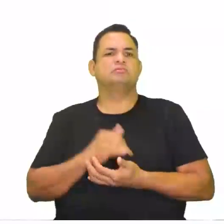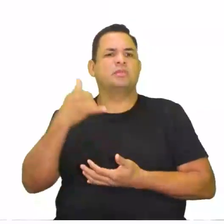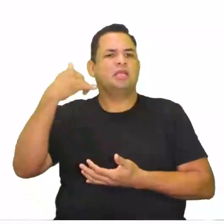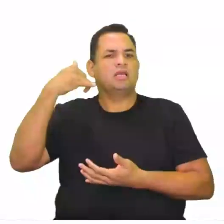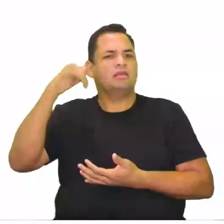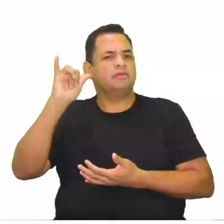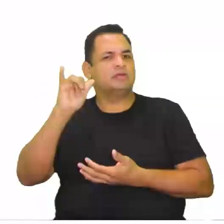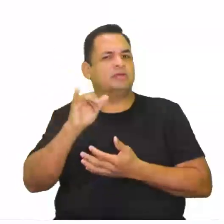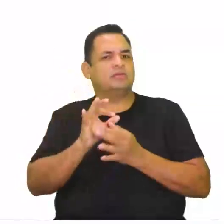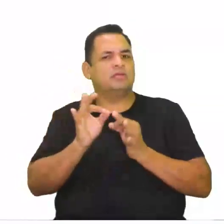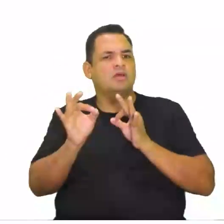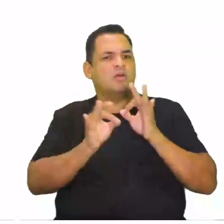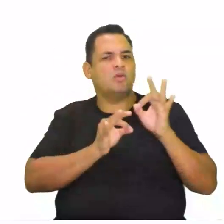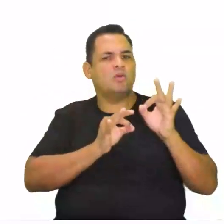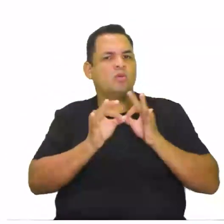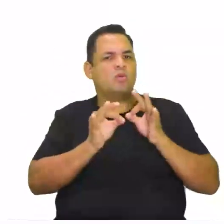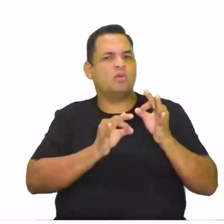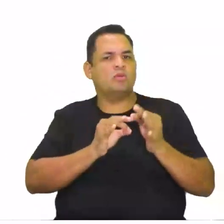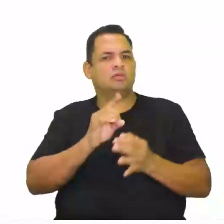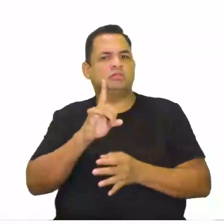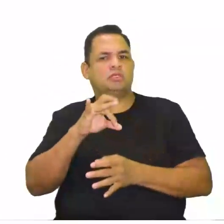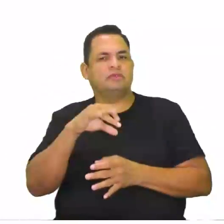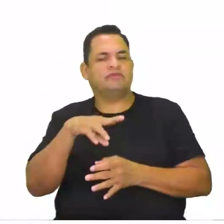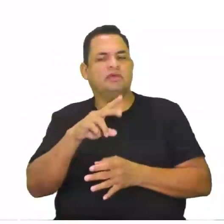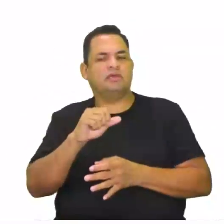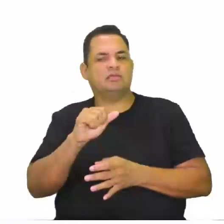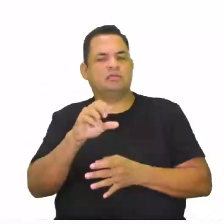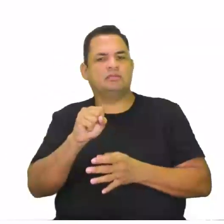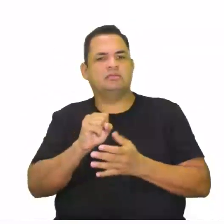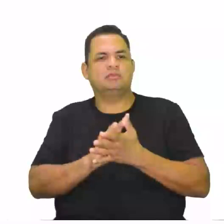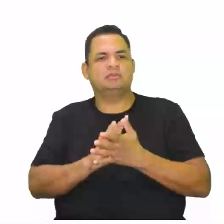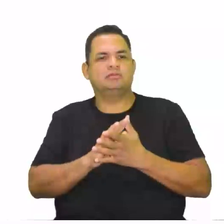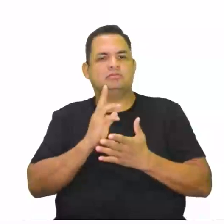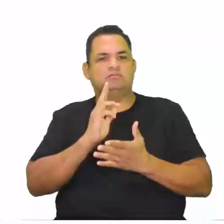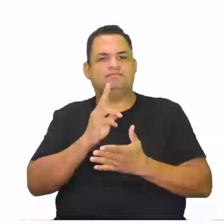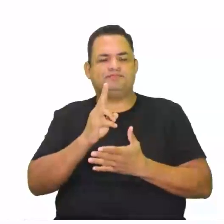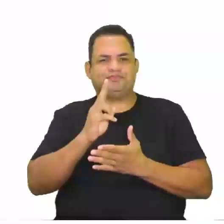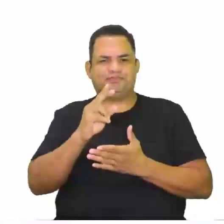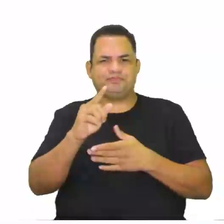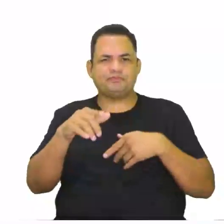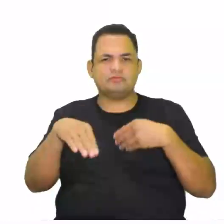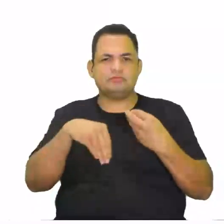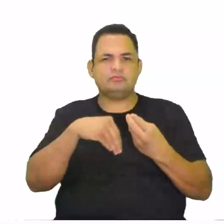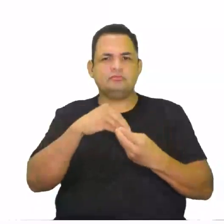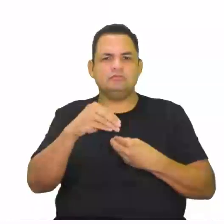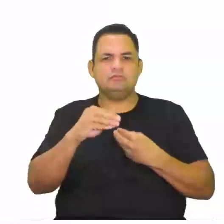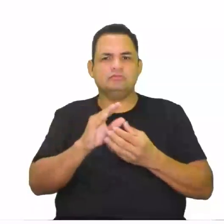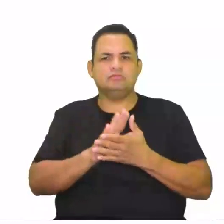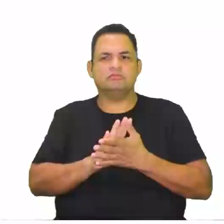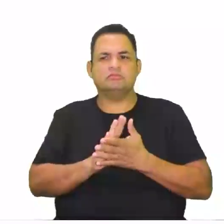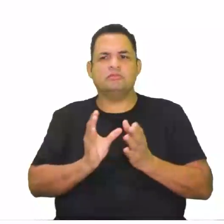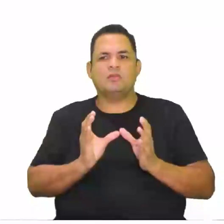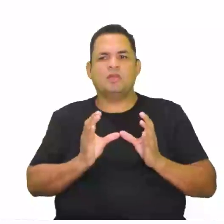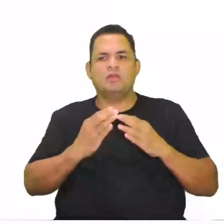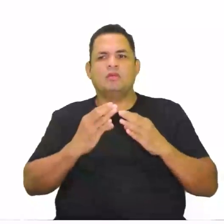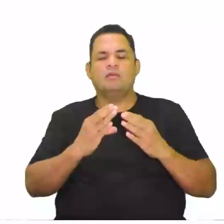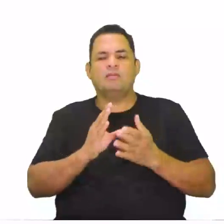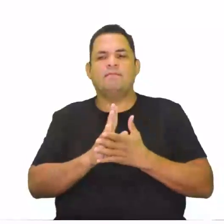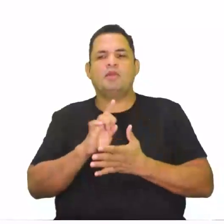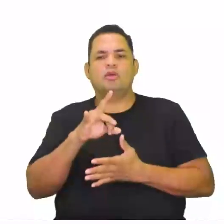Evitar a formação de derivados. Processos que envolvem intermediários, que são